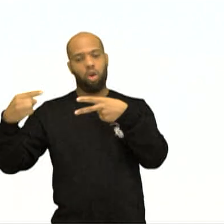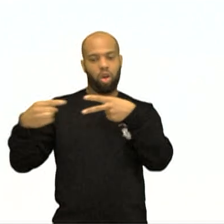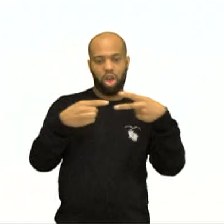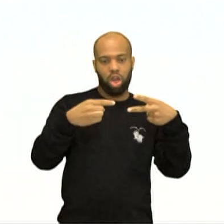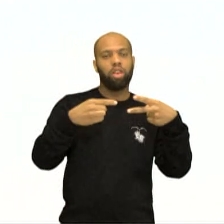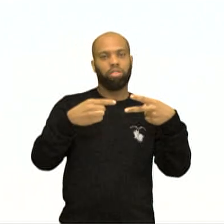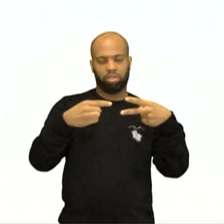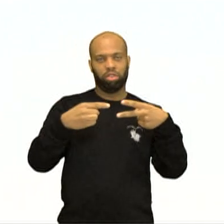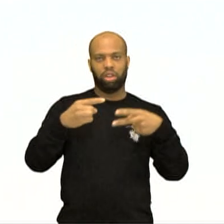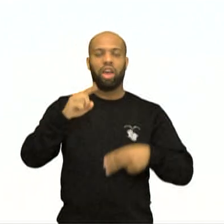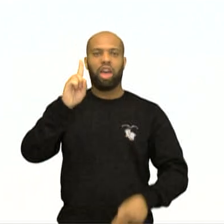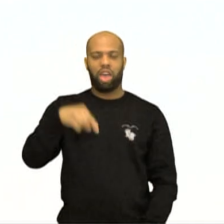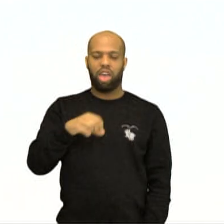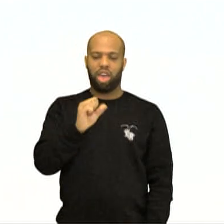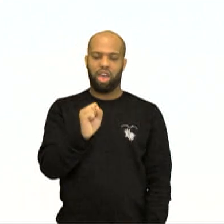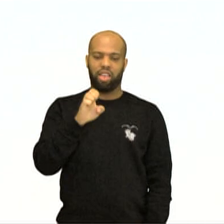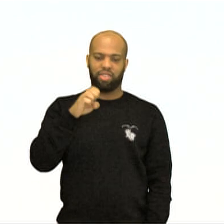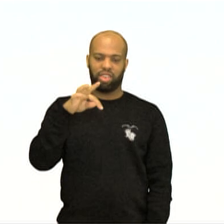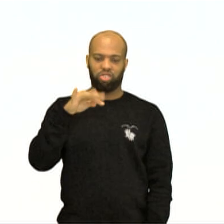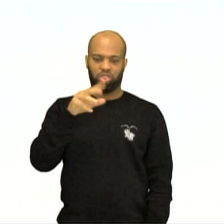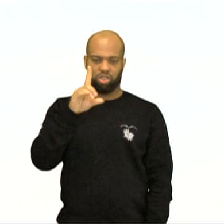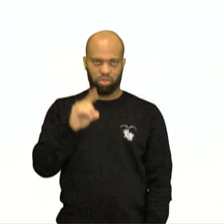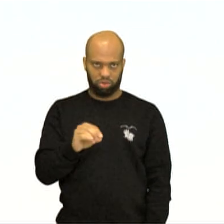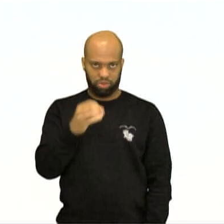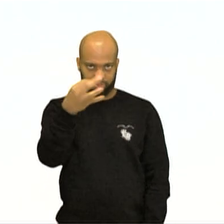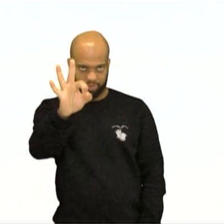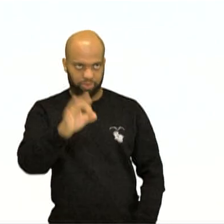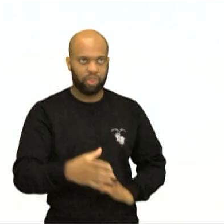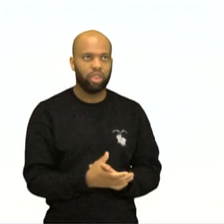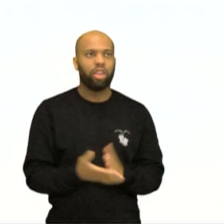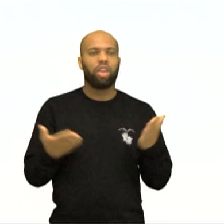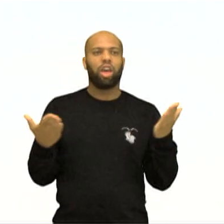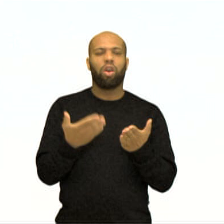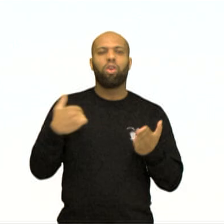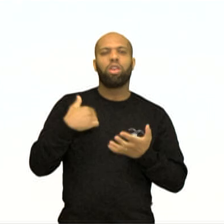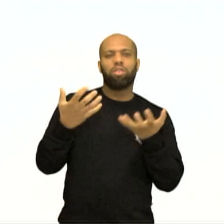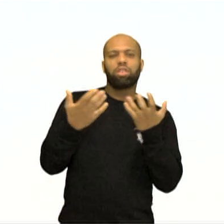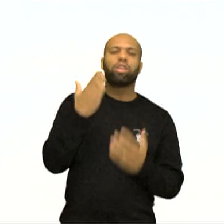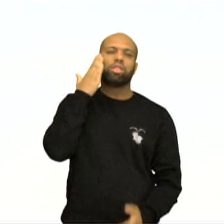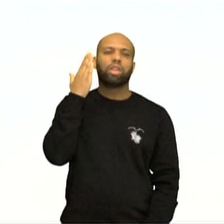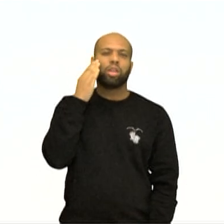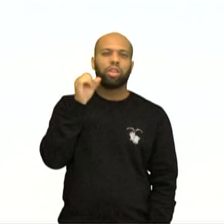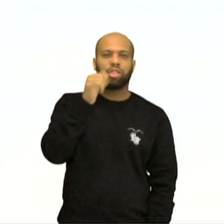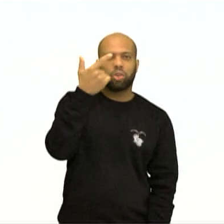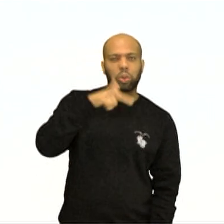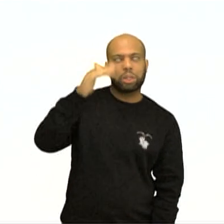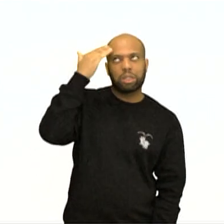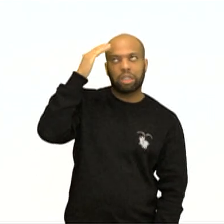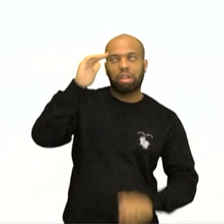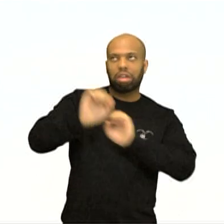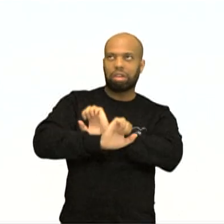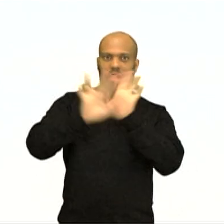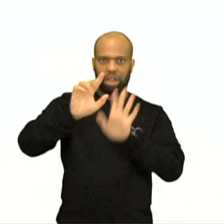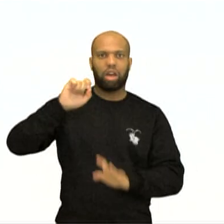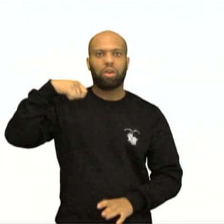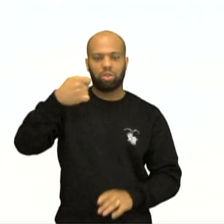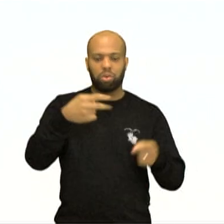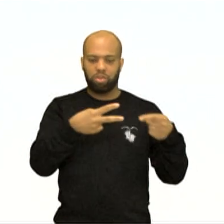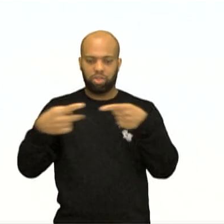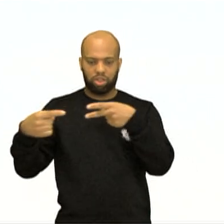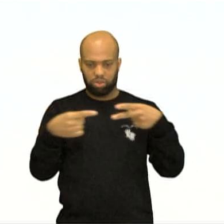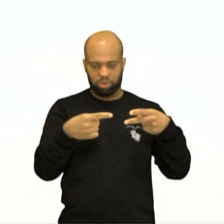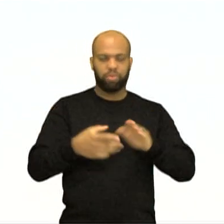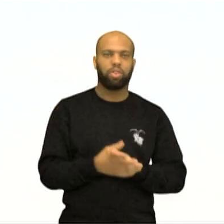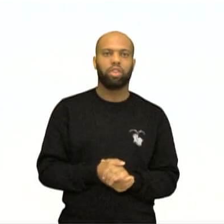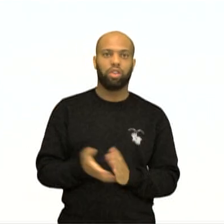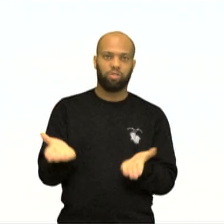o sentido, certo? Beleza. Eu quero ver se vocês estão espertos sobre a questão de vetores.